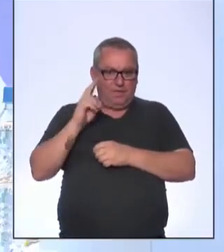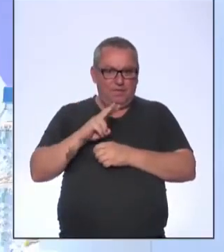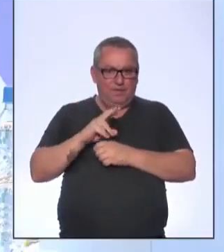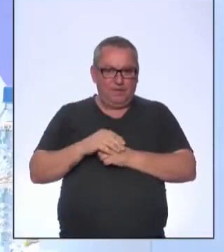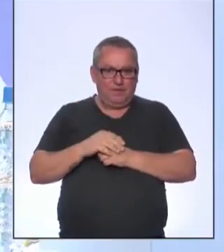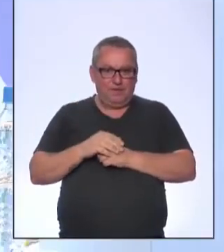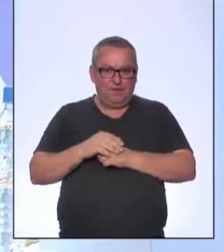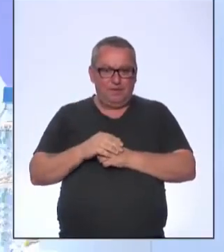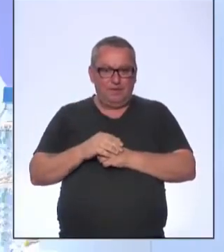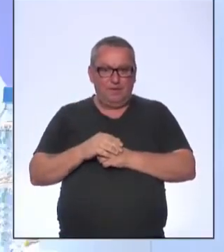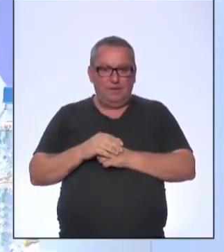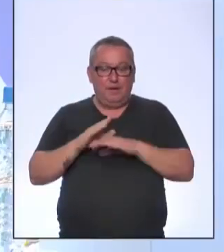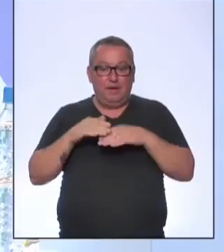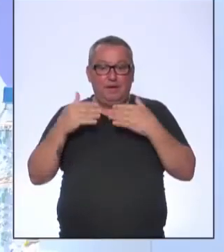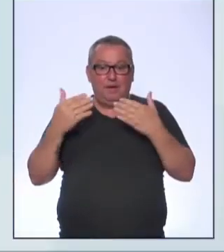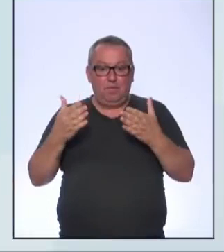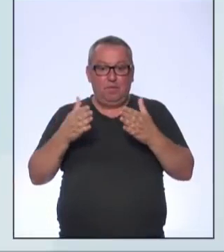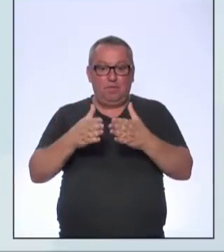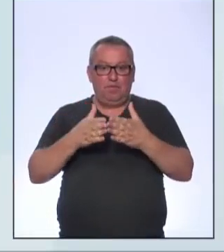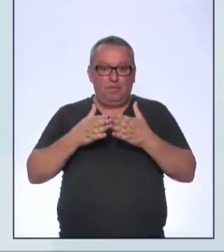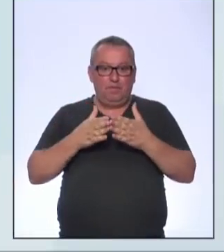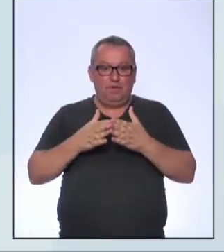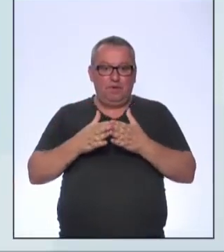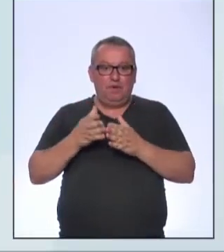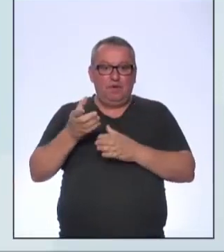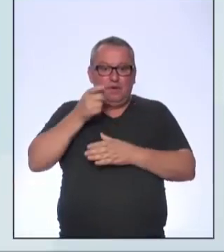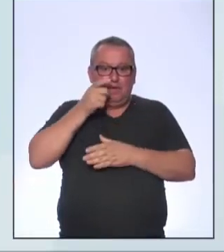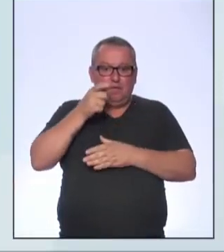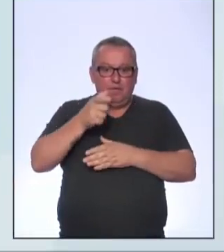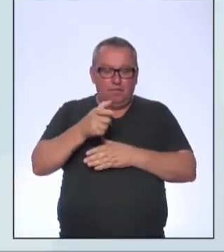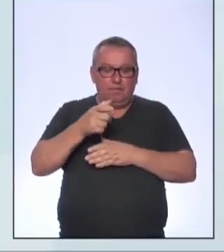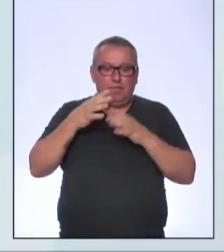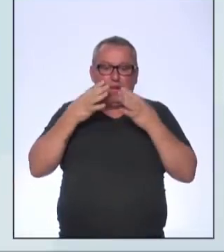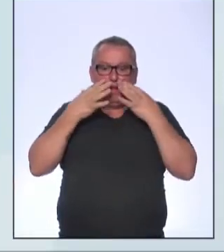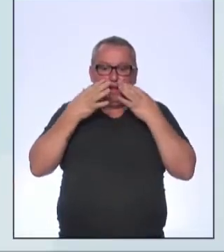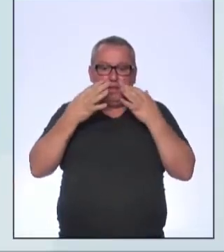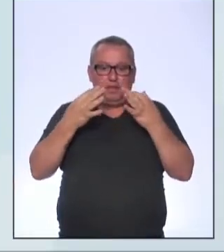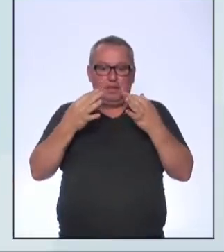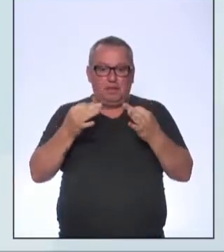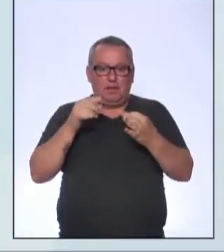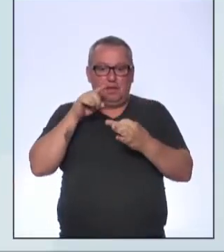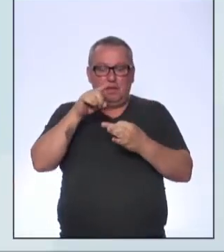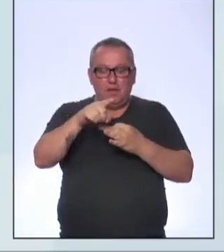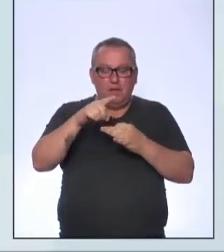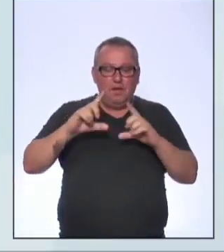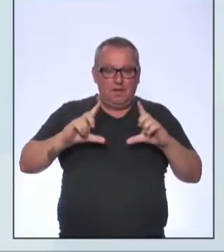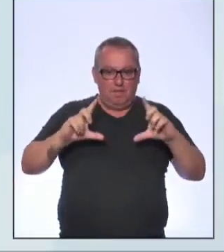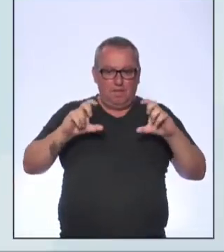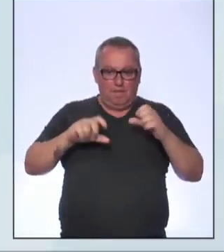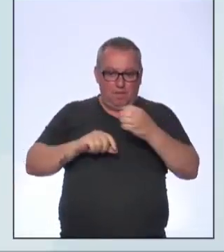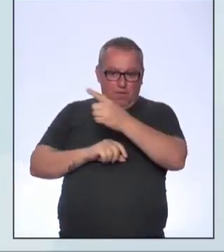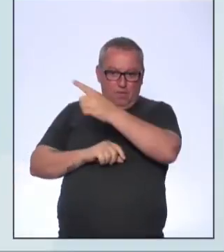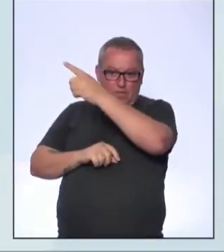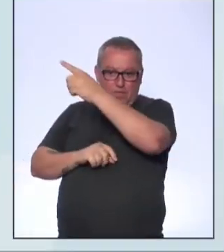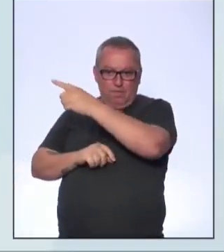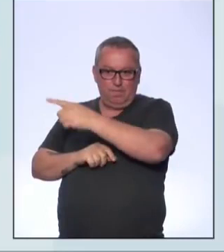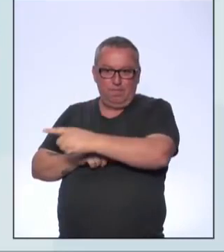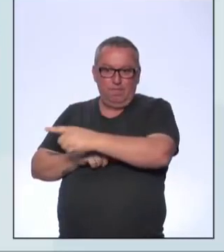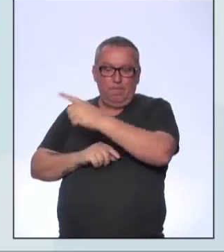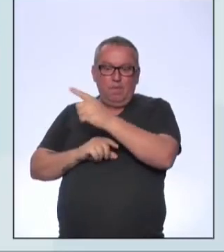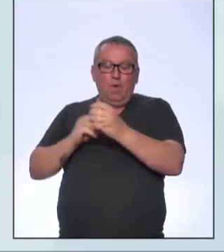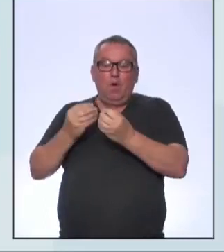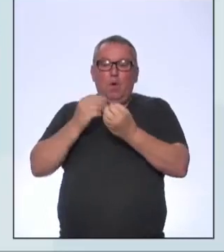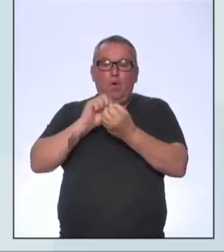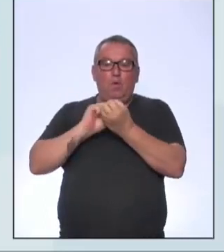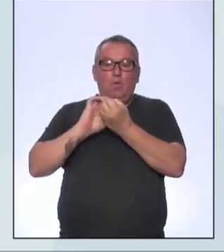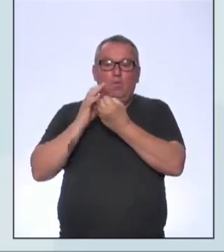então? Então, por favor. Eu quero que vocês prestem atenção nesta imagem. Como o coronavírus mudou a rotina